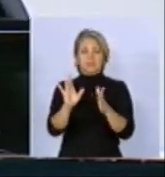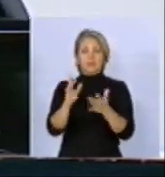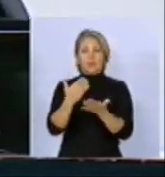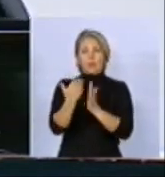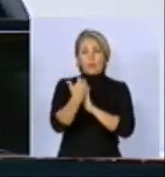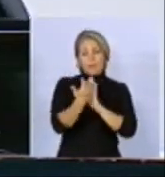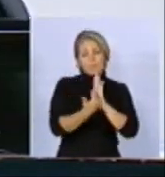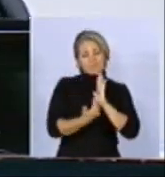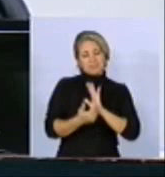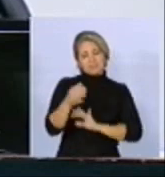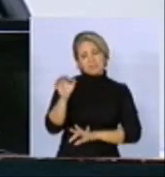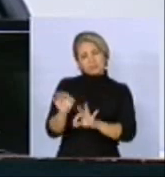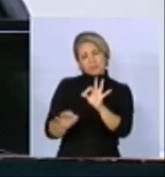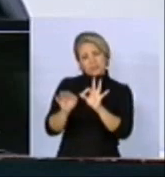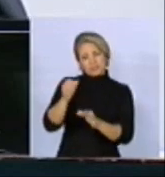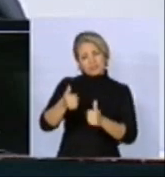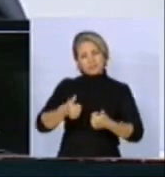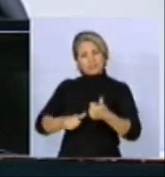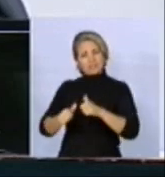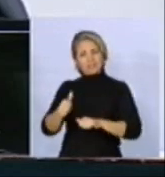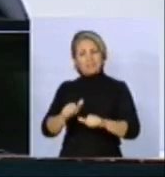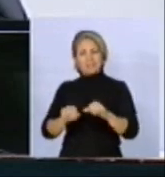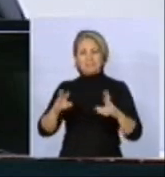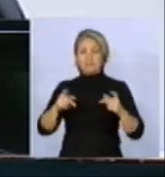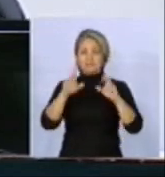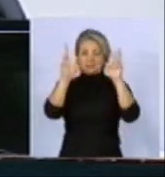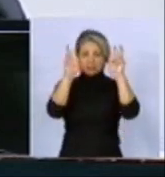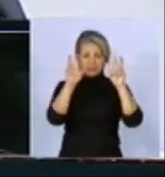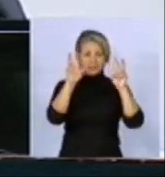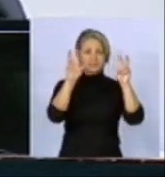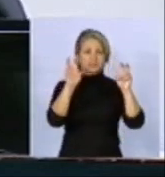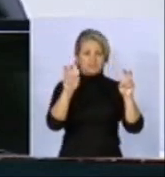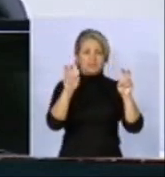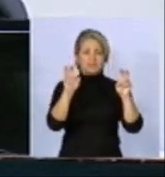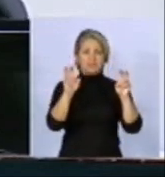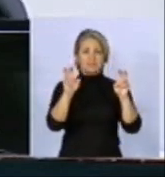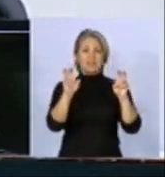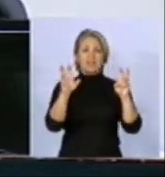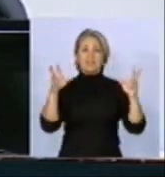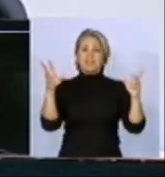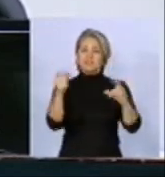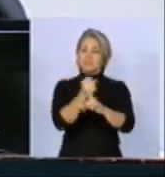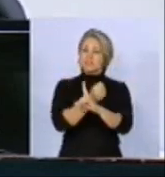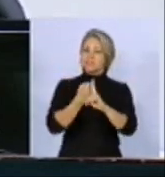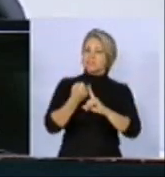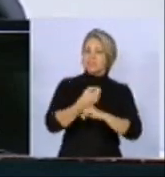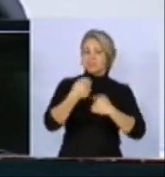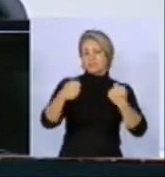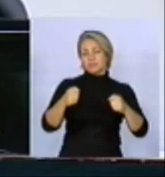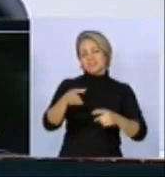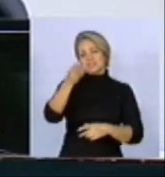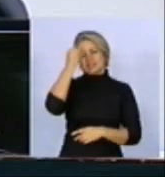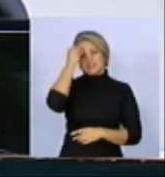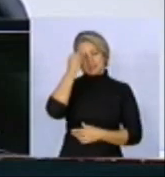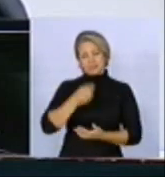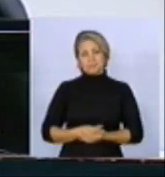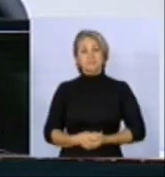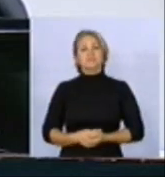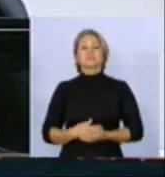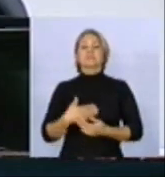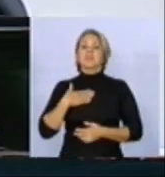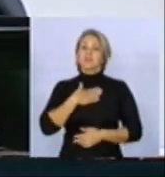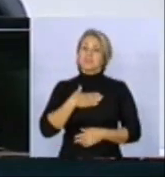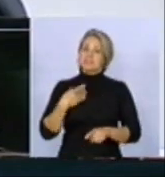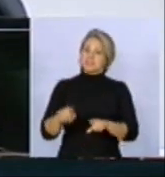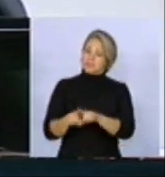judicial de análise de todas as questões que interessam a toda a coletividade brasileira gostaria